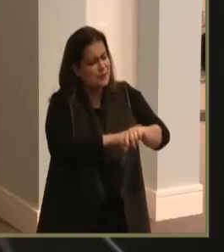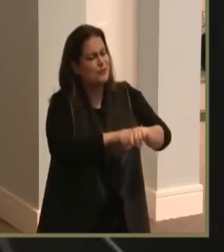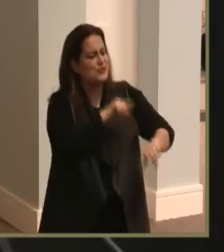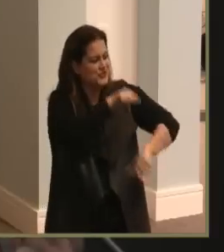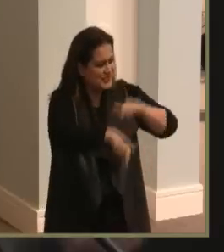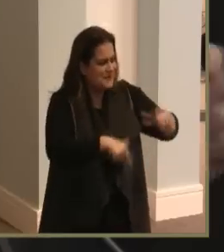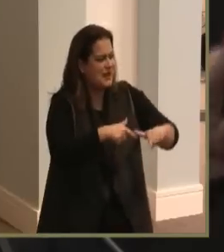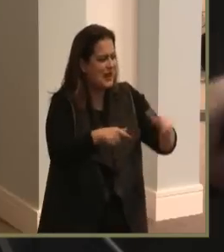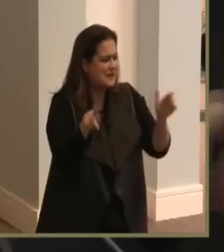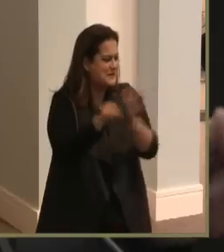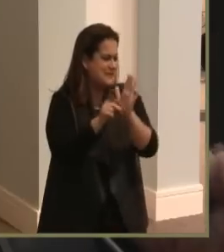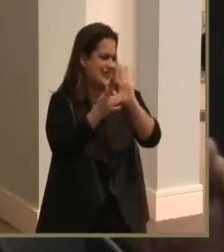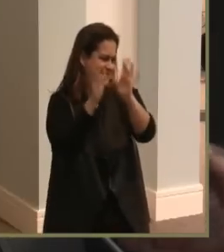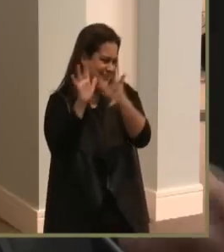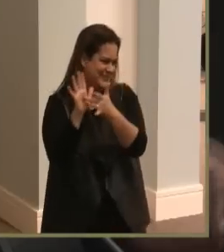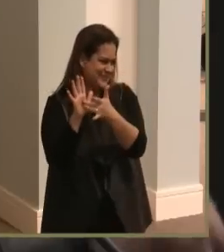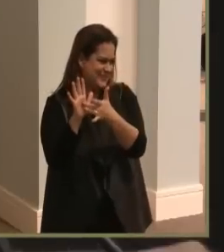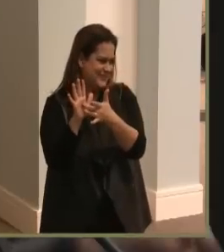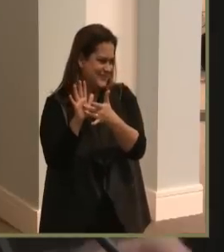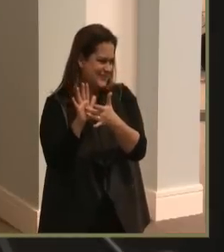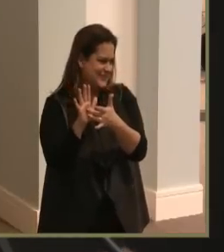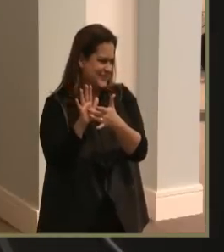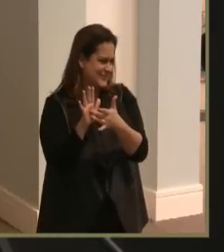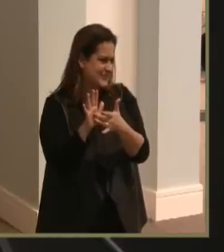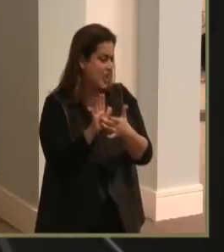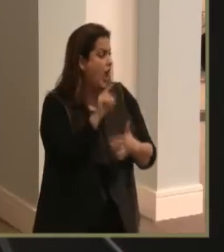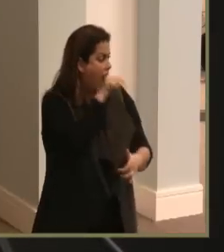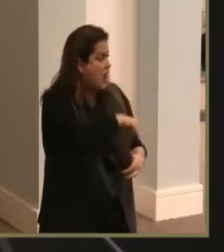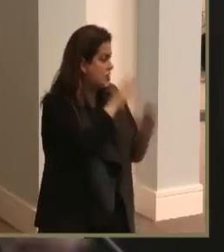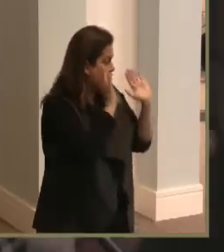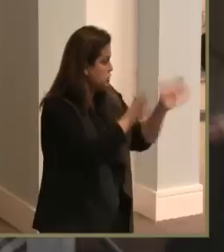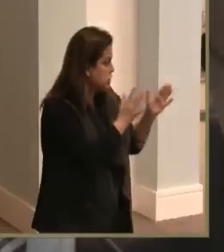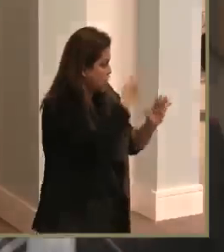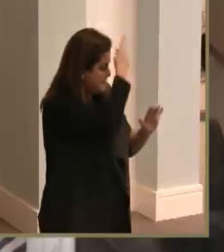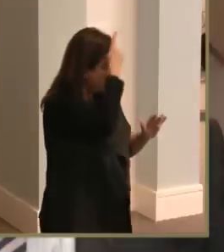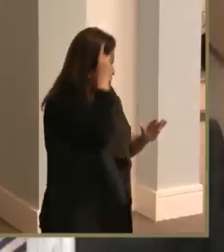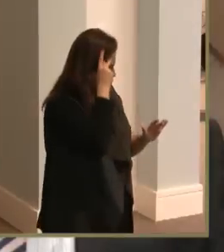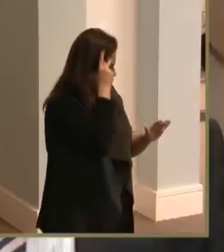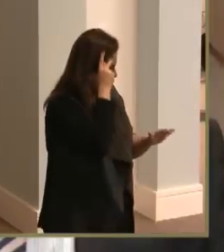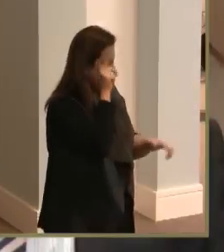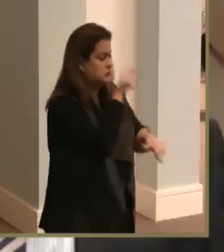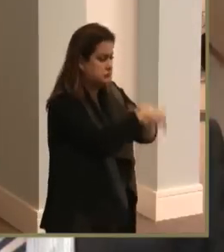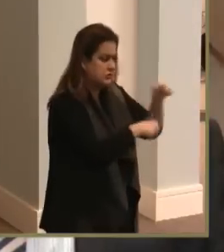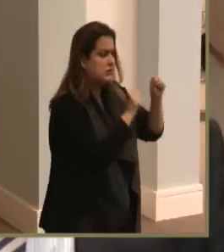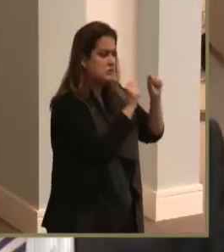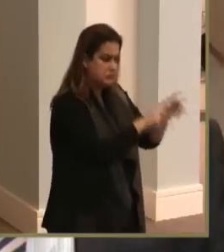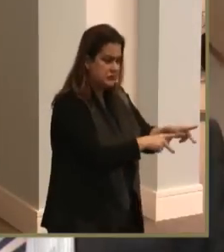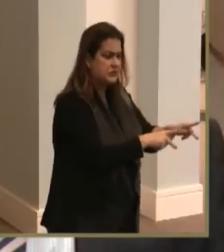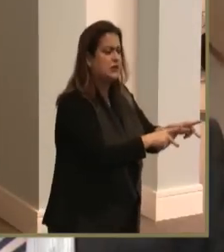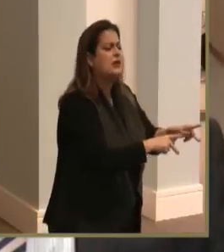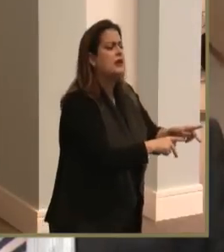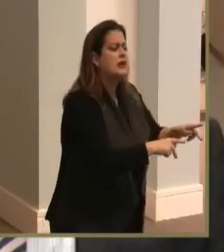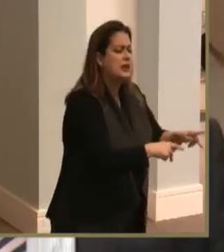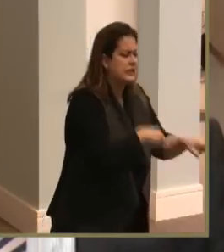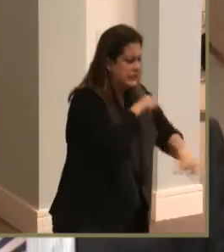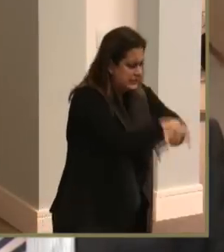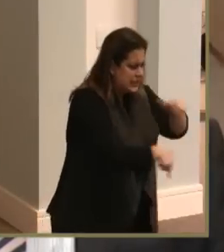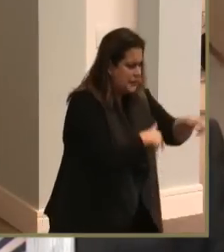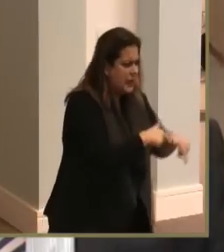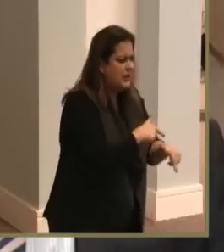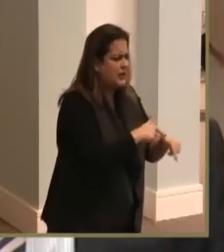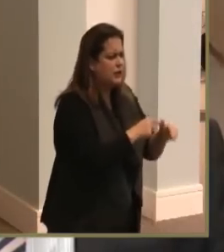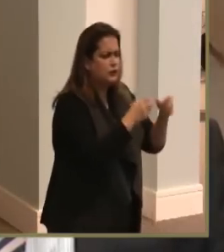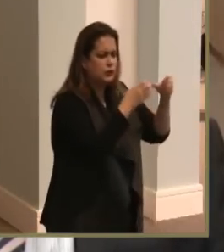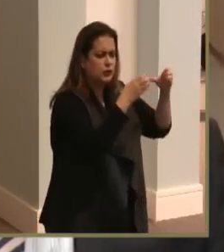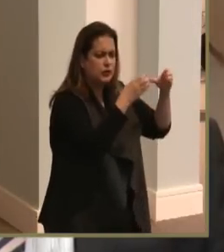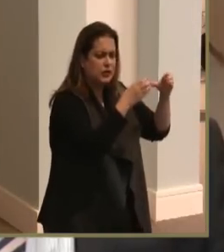obra. E aqui já existem pessoas que estão se aposentando e que já estão trabalhando em Cristolândia, em Projeto Viver. Eu tenho ciência